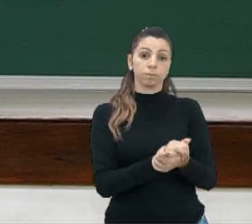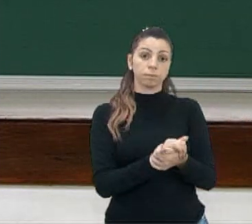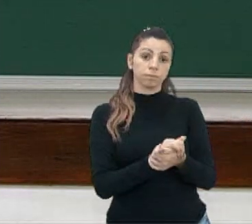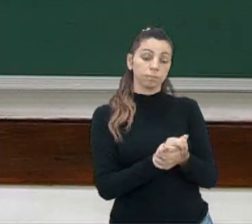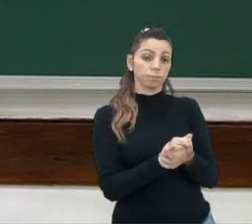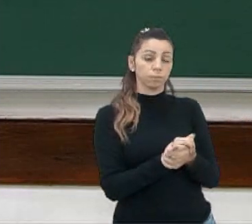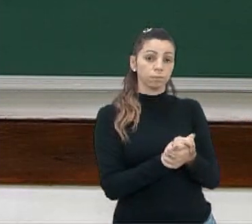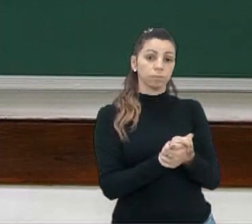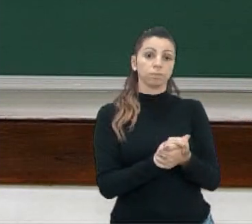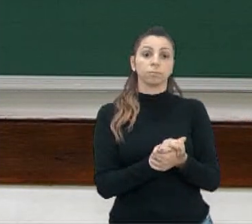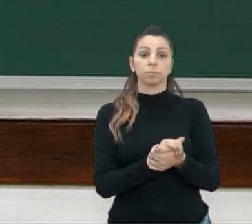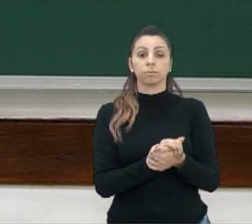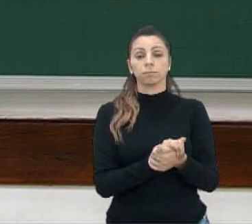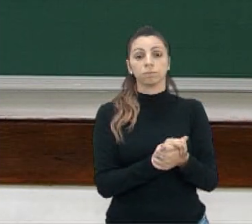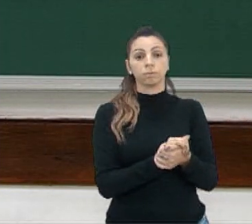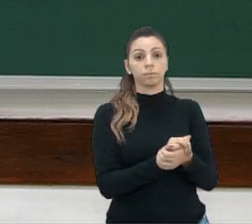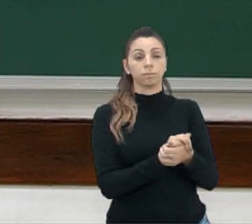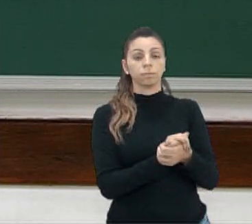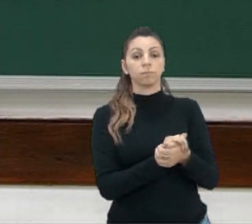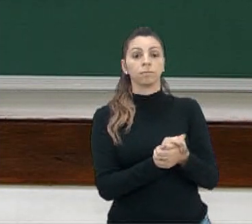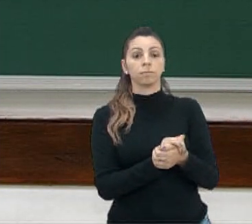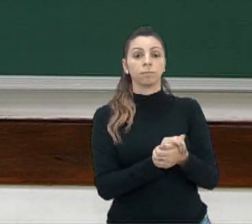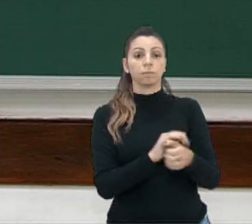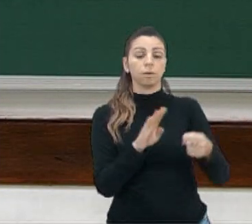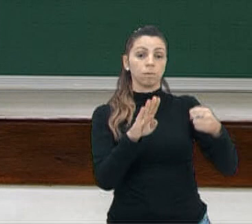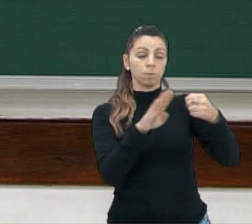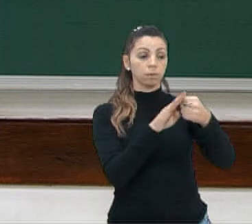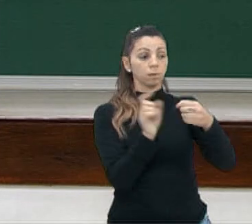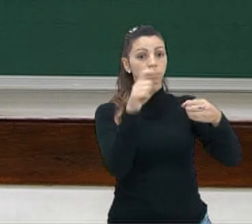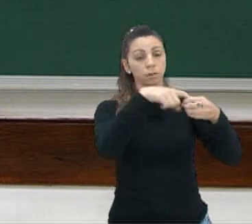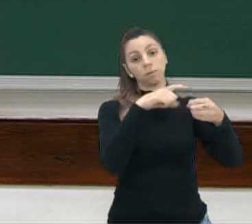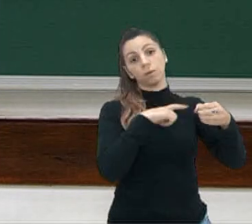substantivo. Aí, se aquilo se